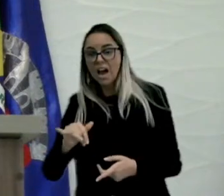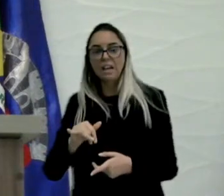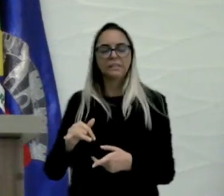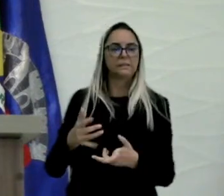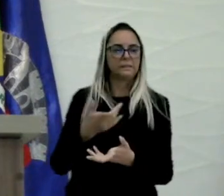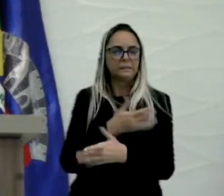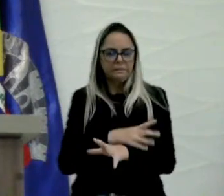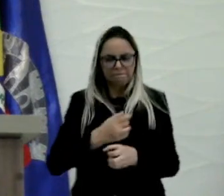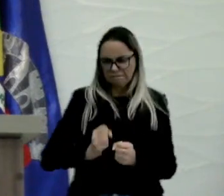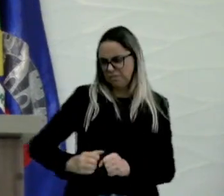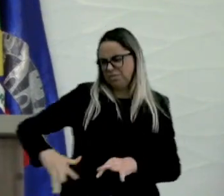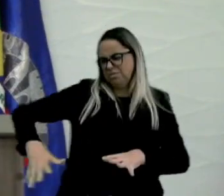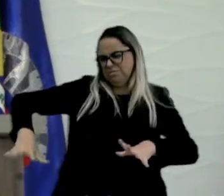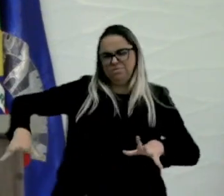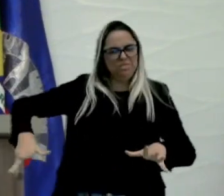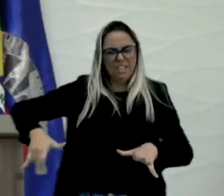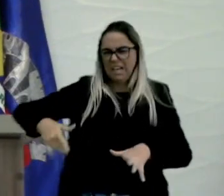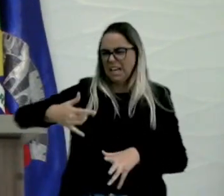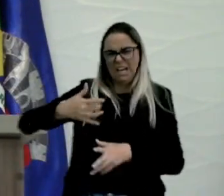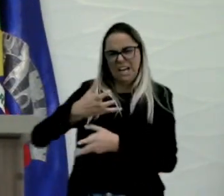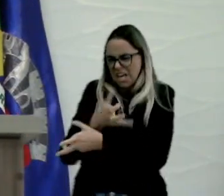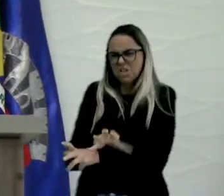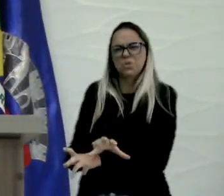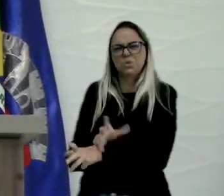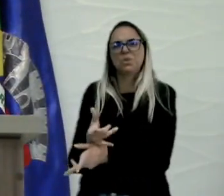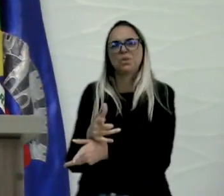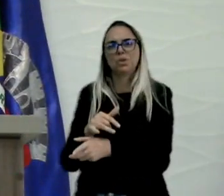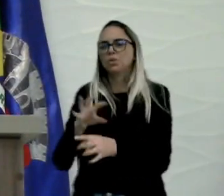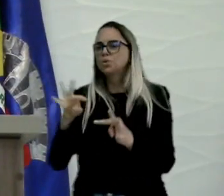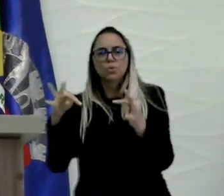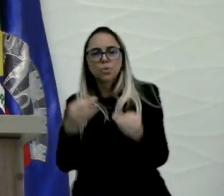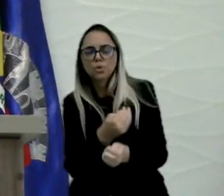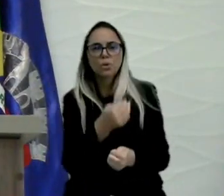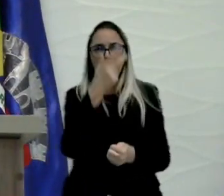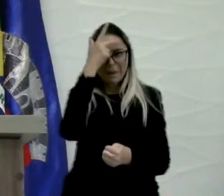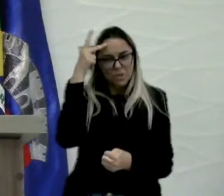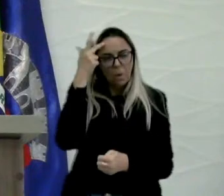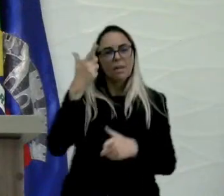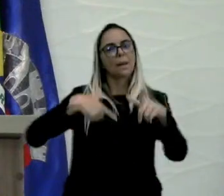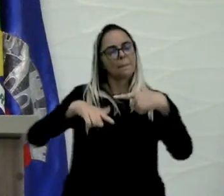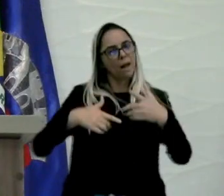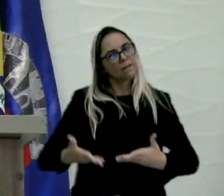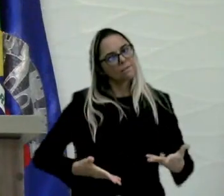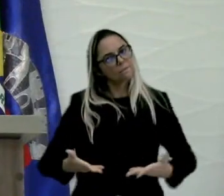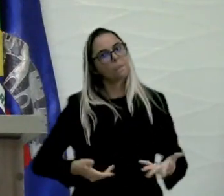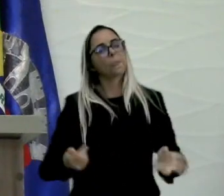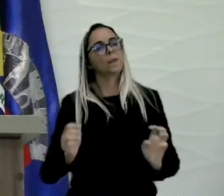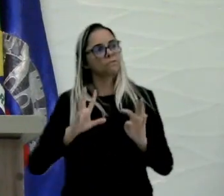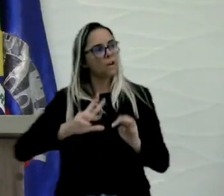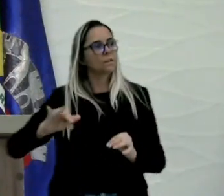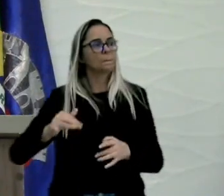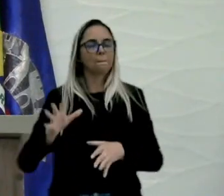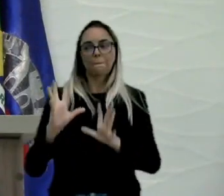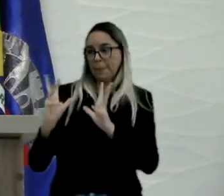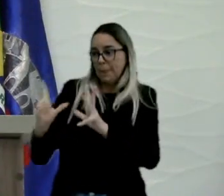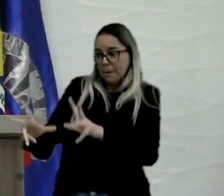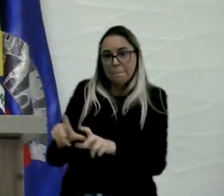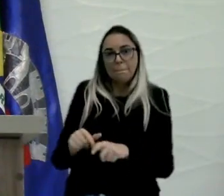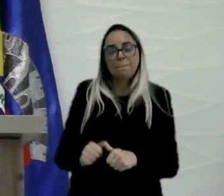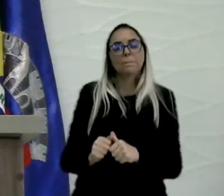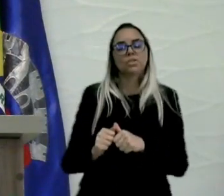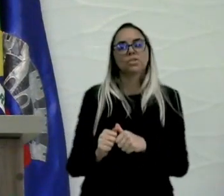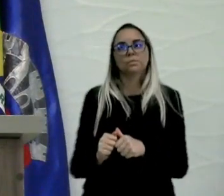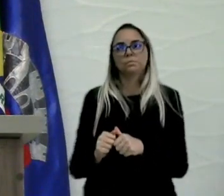espalha o lixo e fica de manhã todo o trabalho paraa equipe da limpeza os garides e Margaridas fazer toda a gente vê que toda a